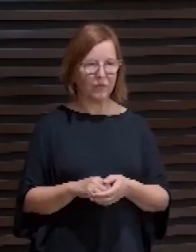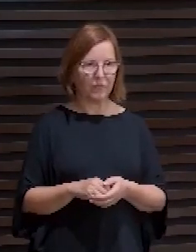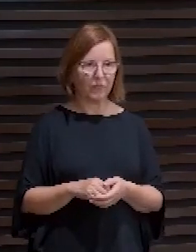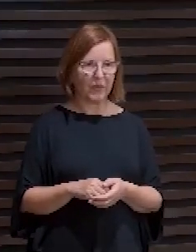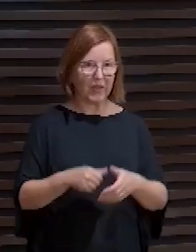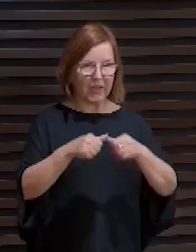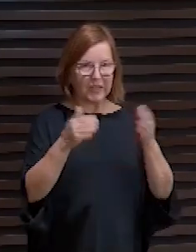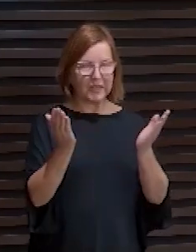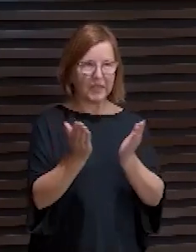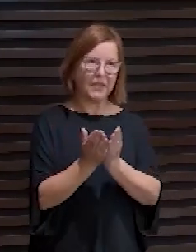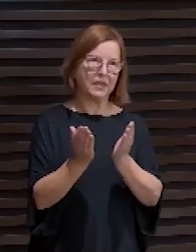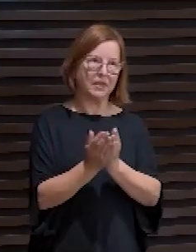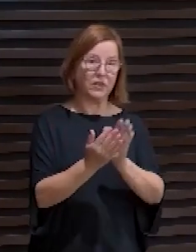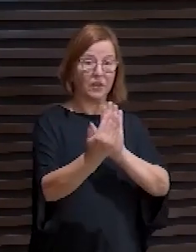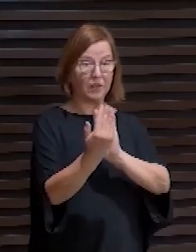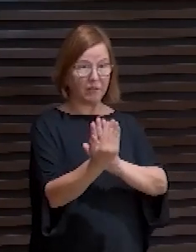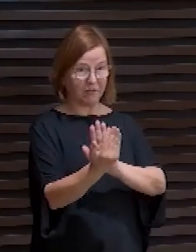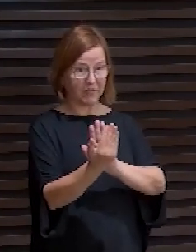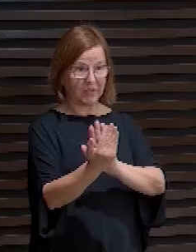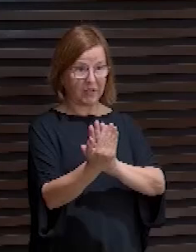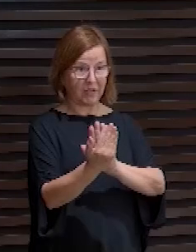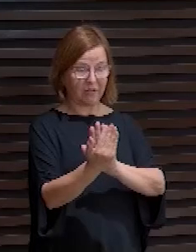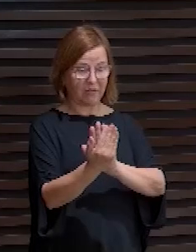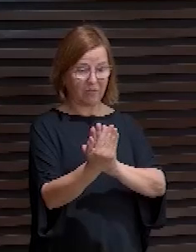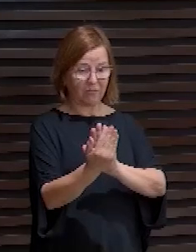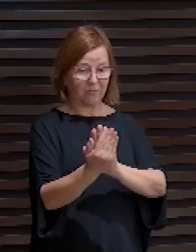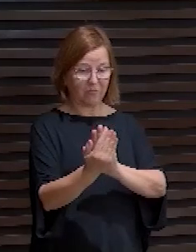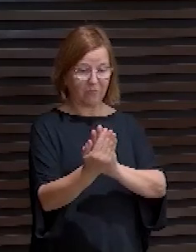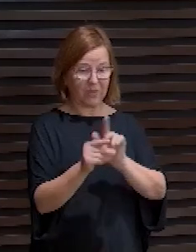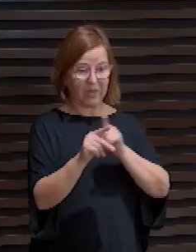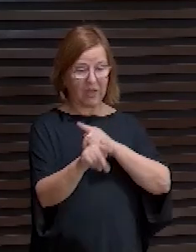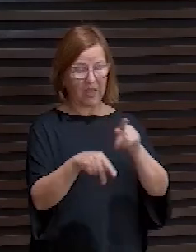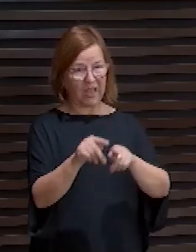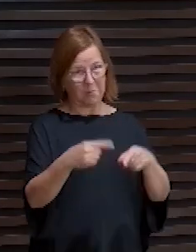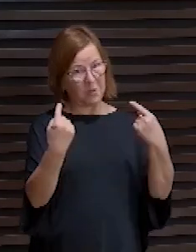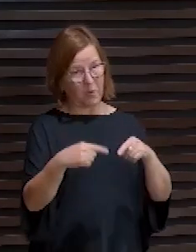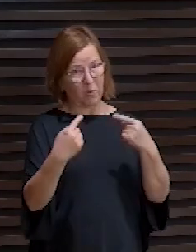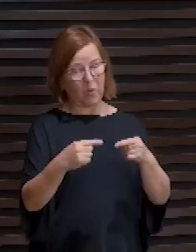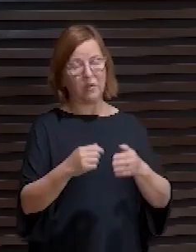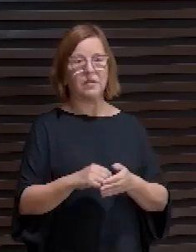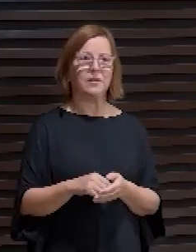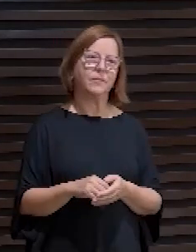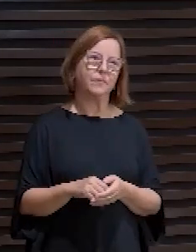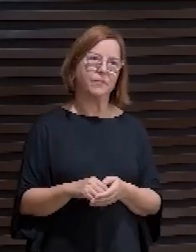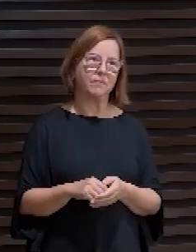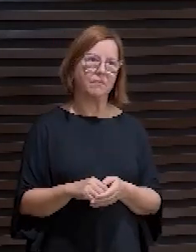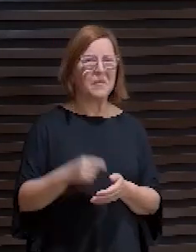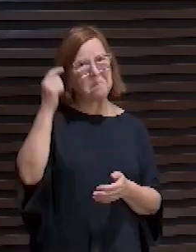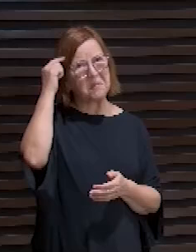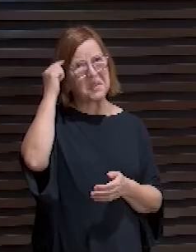a intolerância por parte dos seus conterrâneos, avaliando até retornar ao